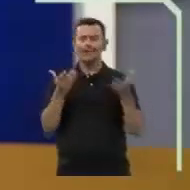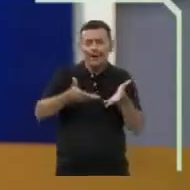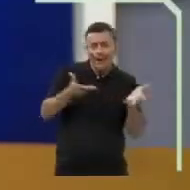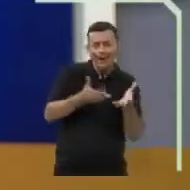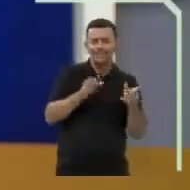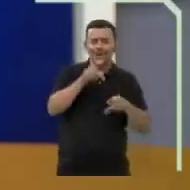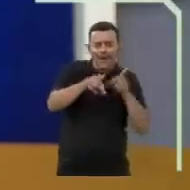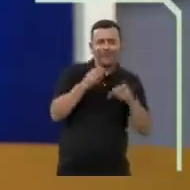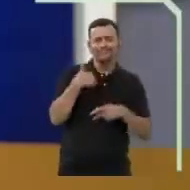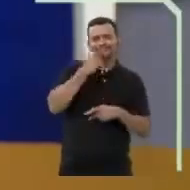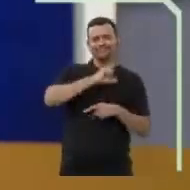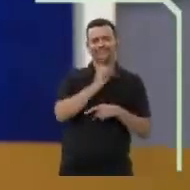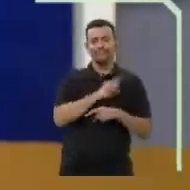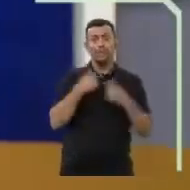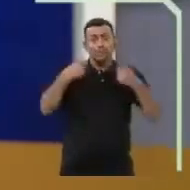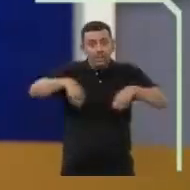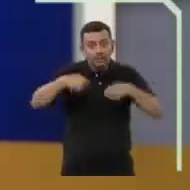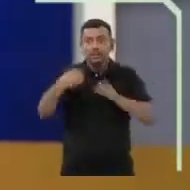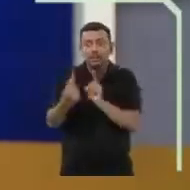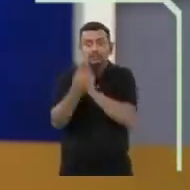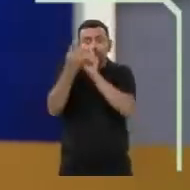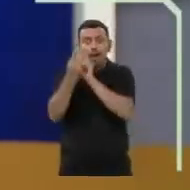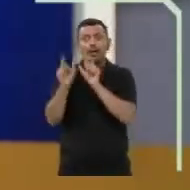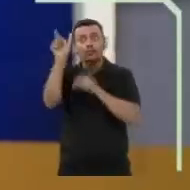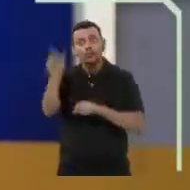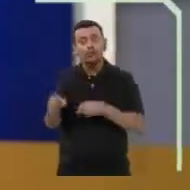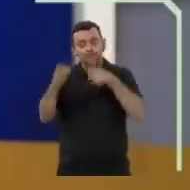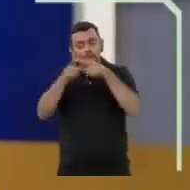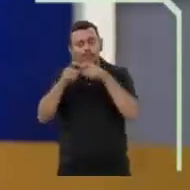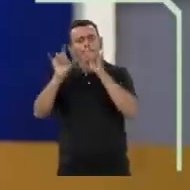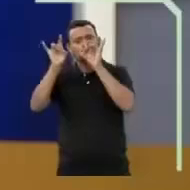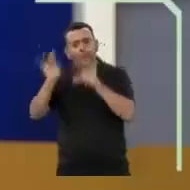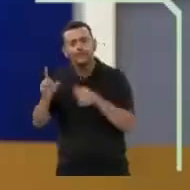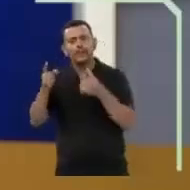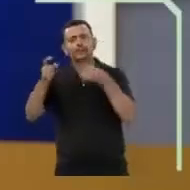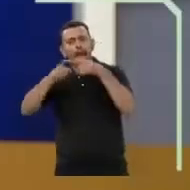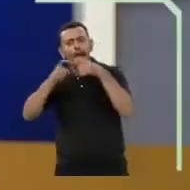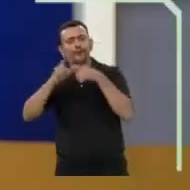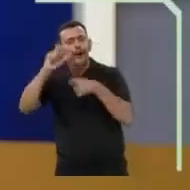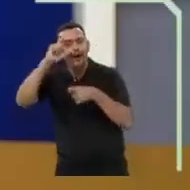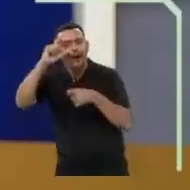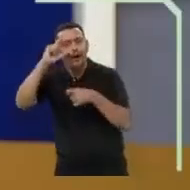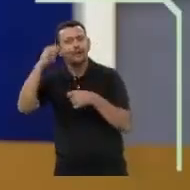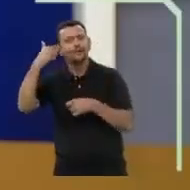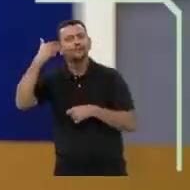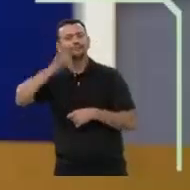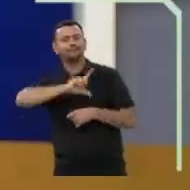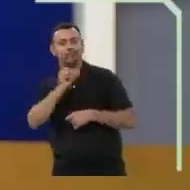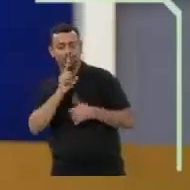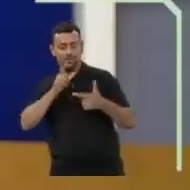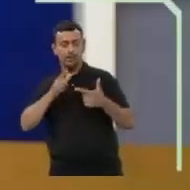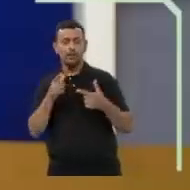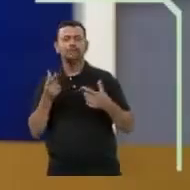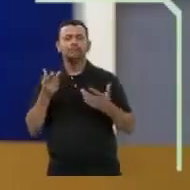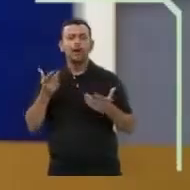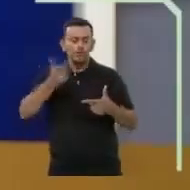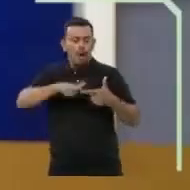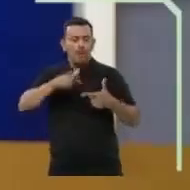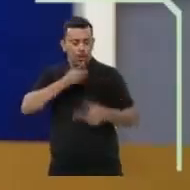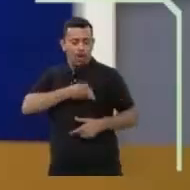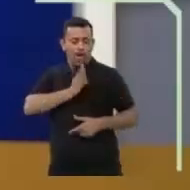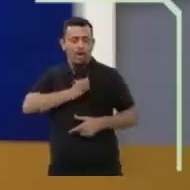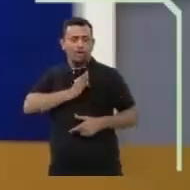não consegue o atendimento especializado, um oftalmologista, as pessoas que têm um problema de coração não conseguem